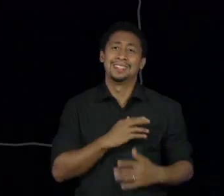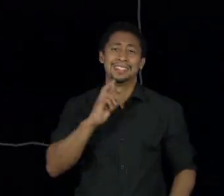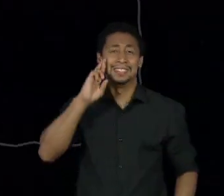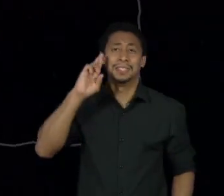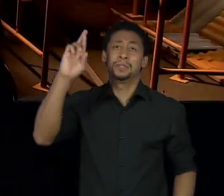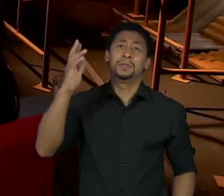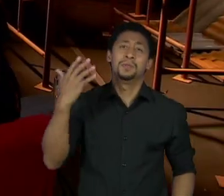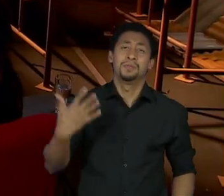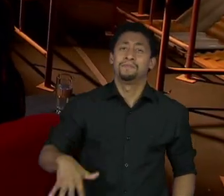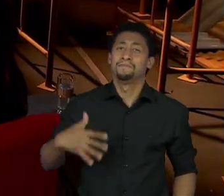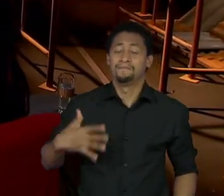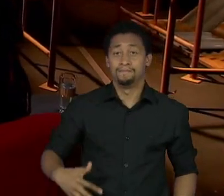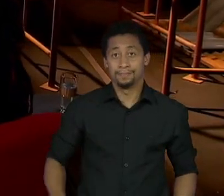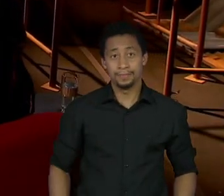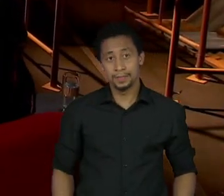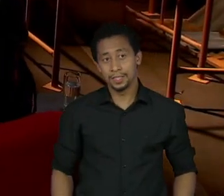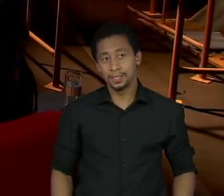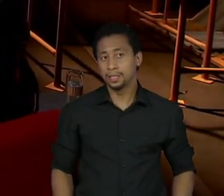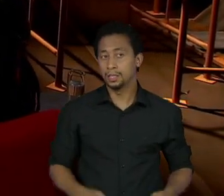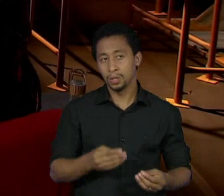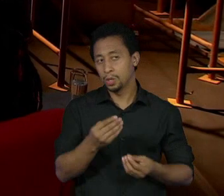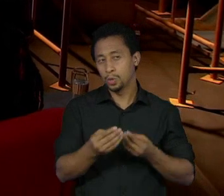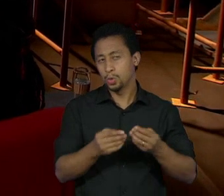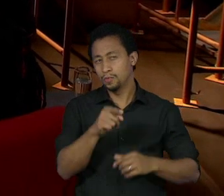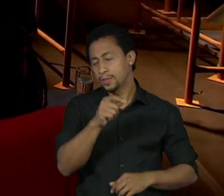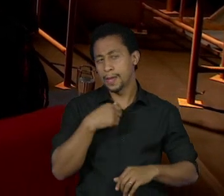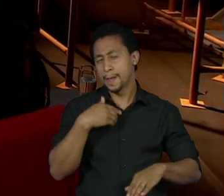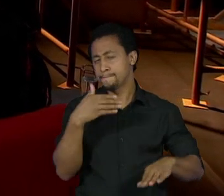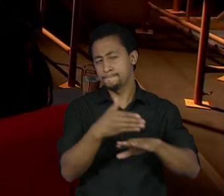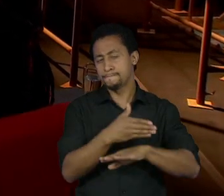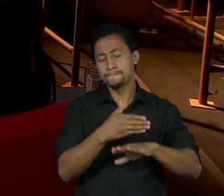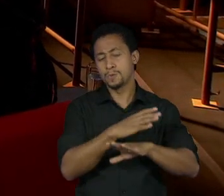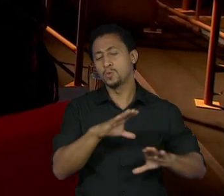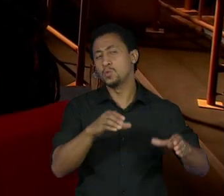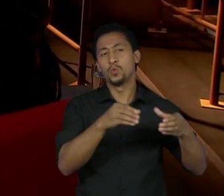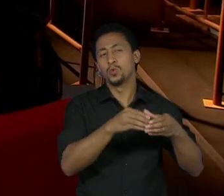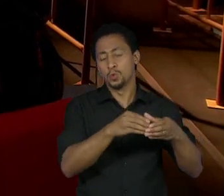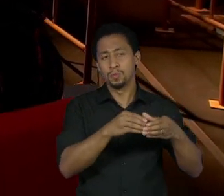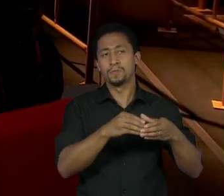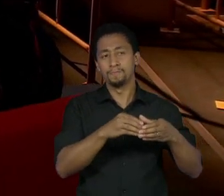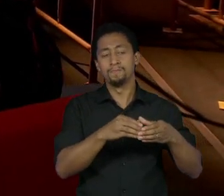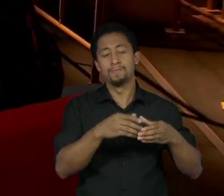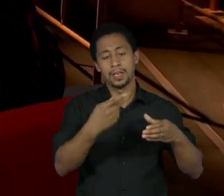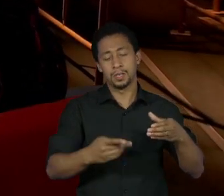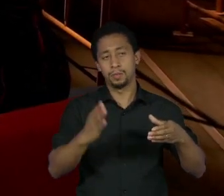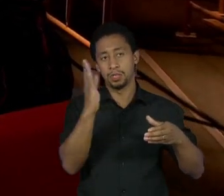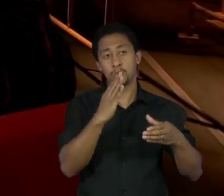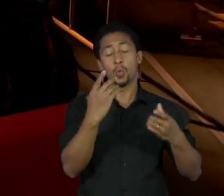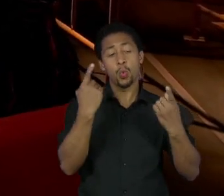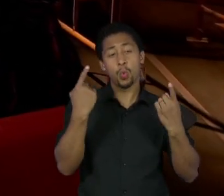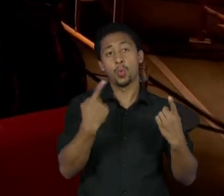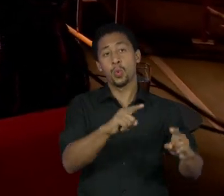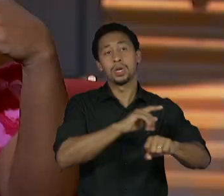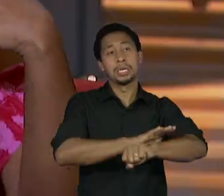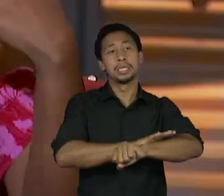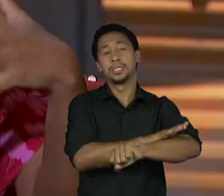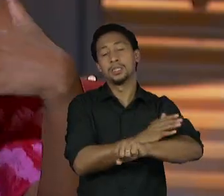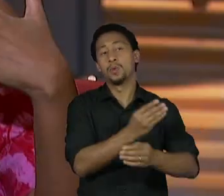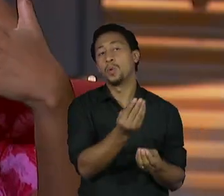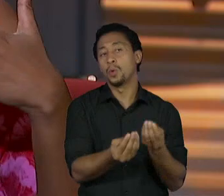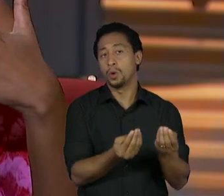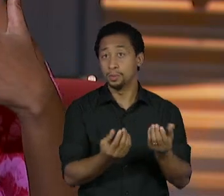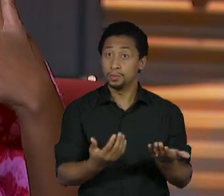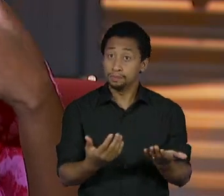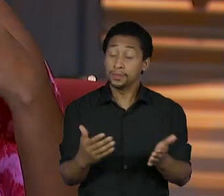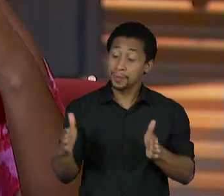Senhor! Como você entrou para a Frente Nacional Antirracista? Eu entrei para frente nesse processo agora